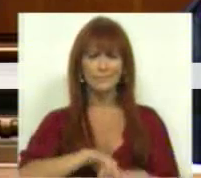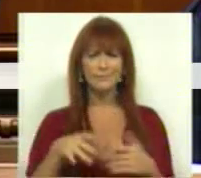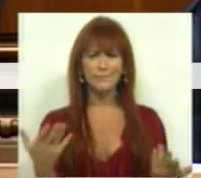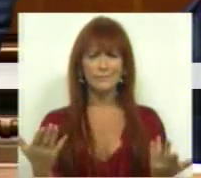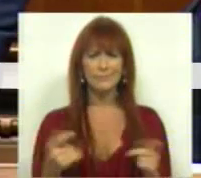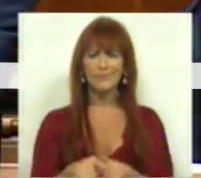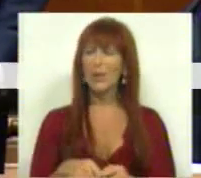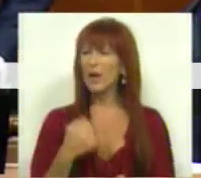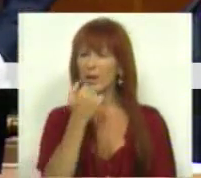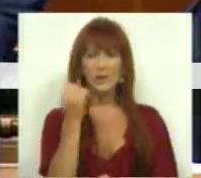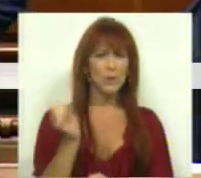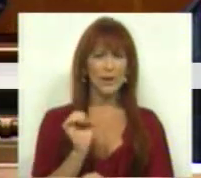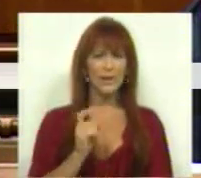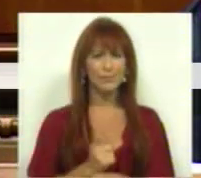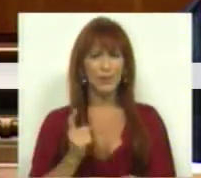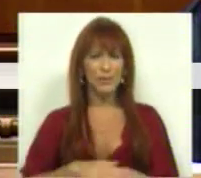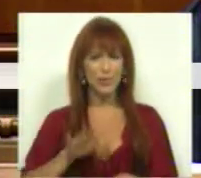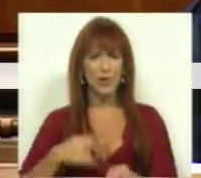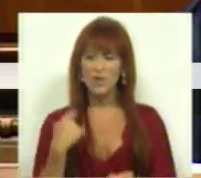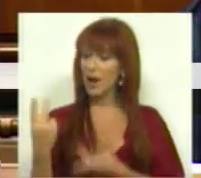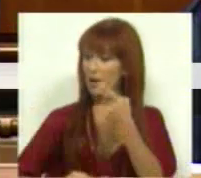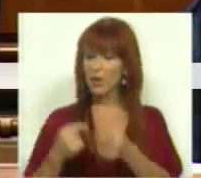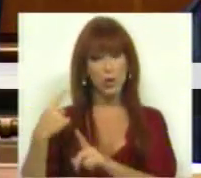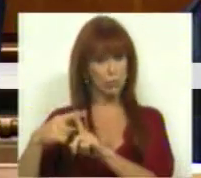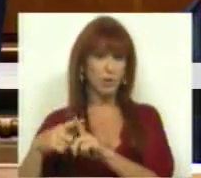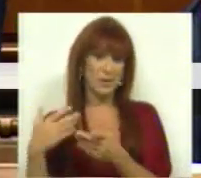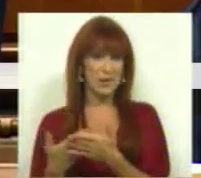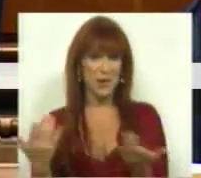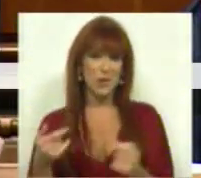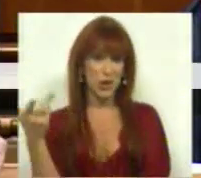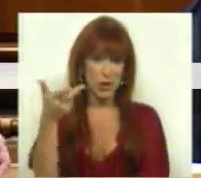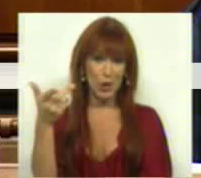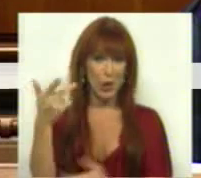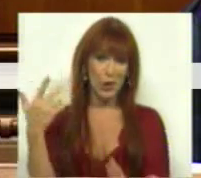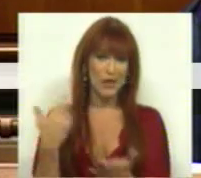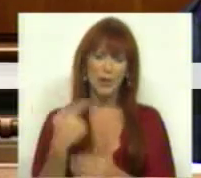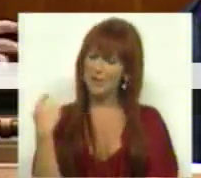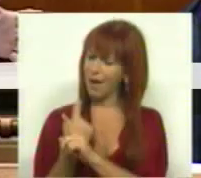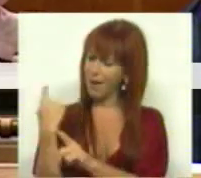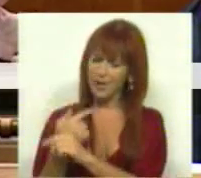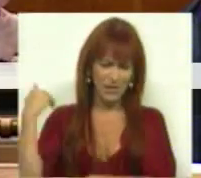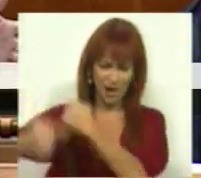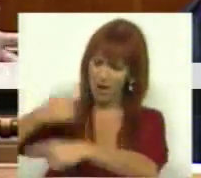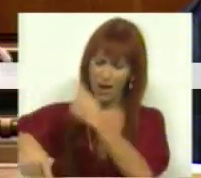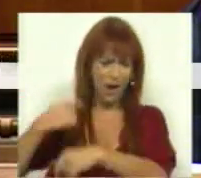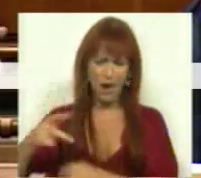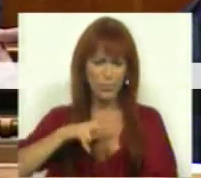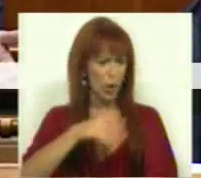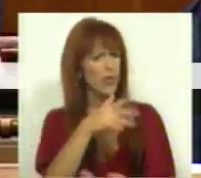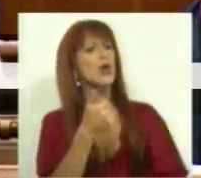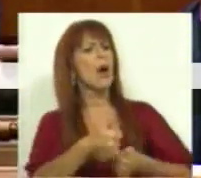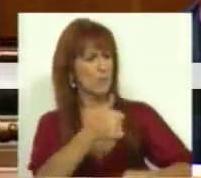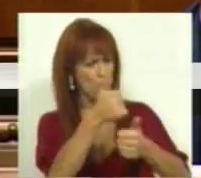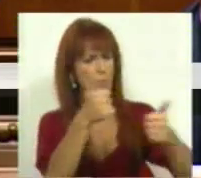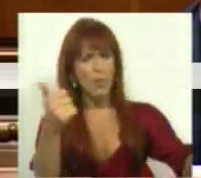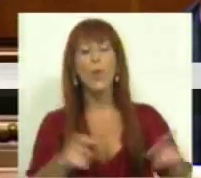Deputado fique desagradado com as avaliações positivas que a Troika sucessivamente faz sobre Portugal. E